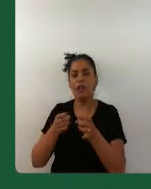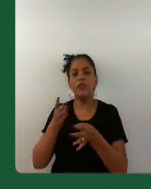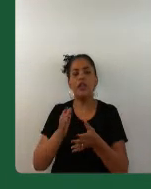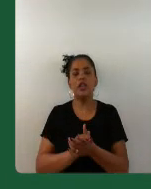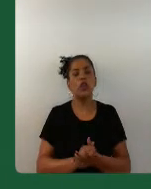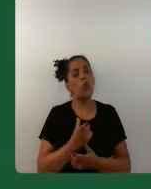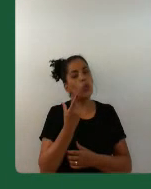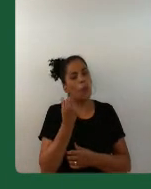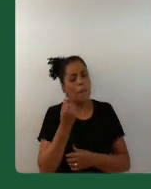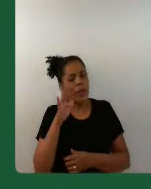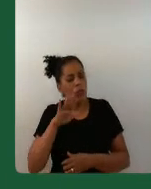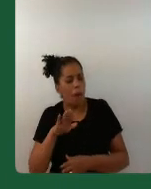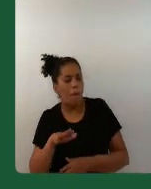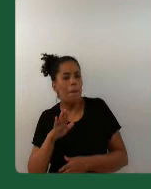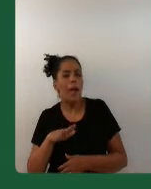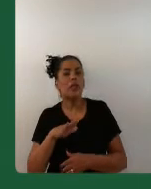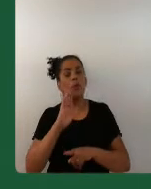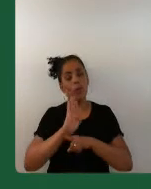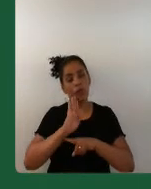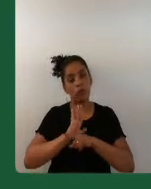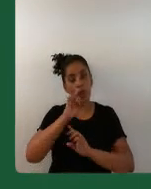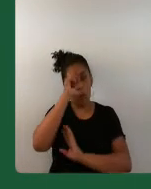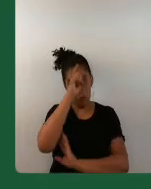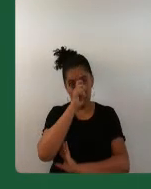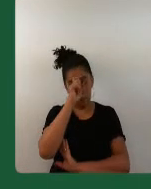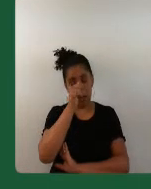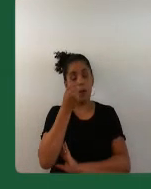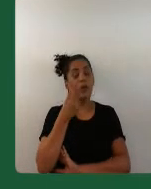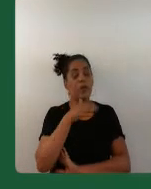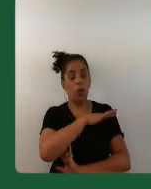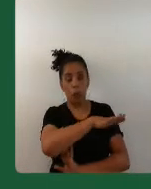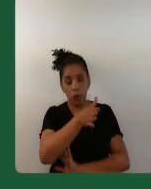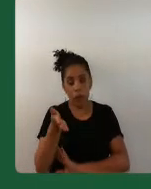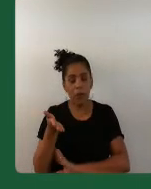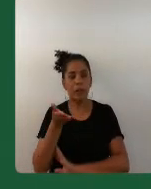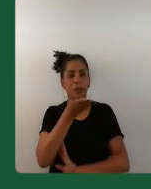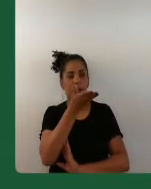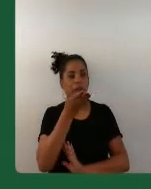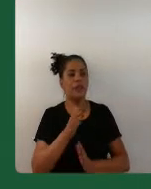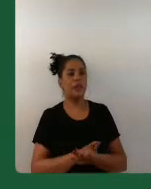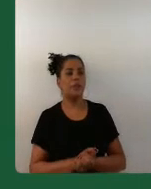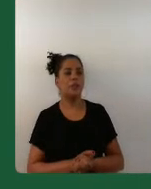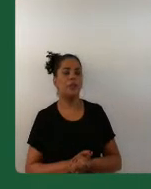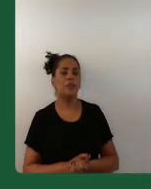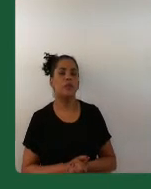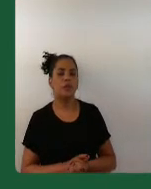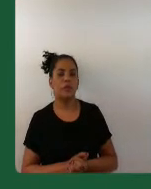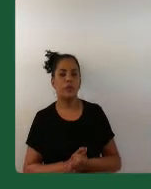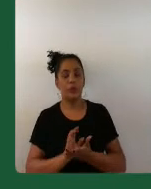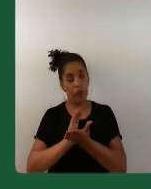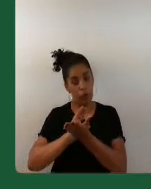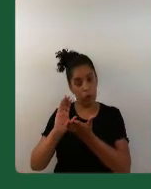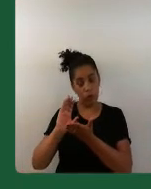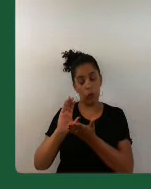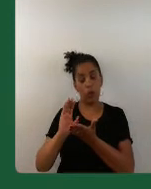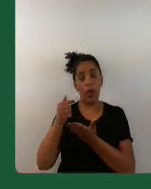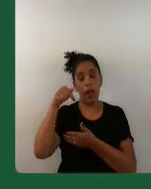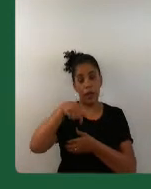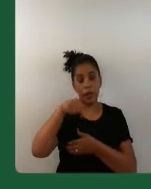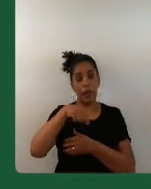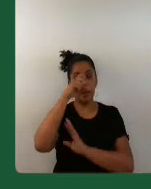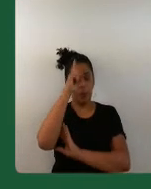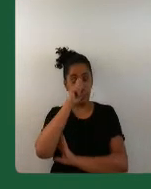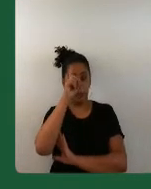venda para complementar aí a nossa renda, o que, graças a Deus,